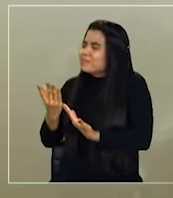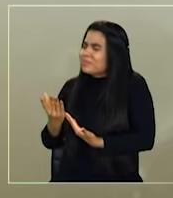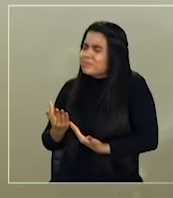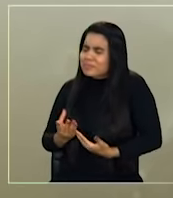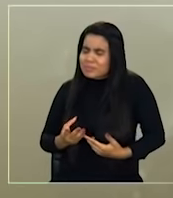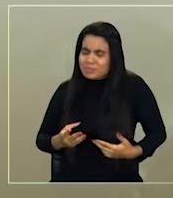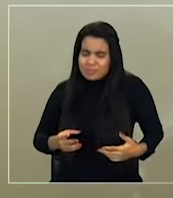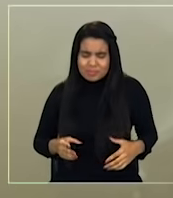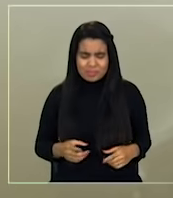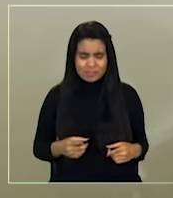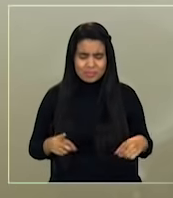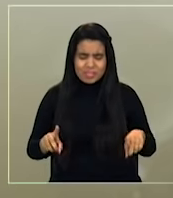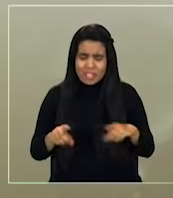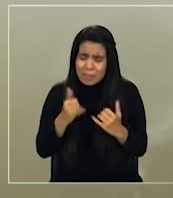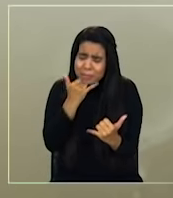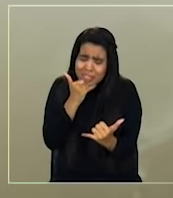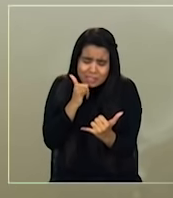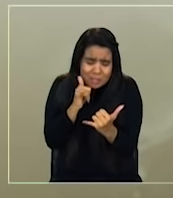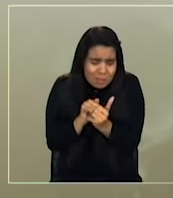Perdoa,